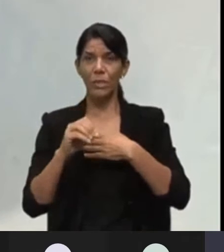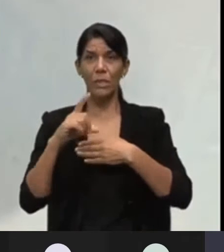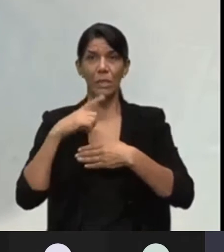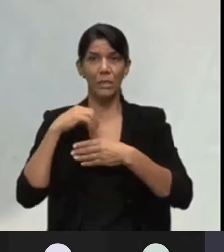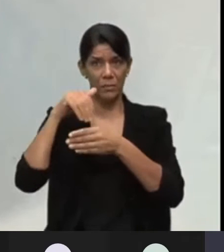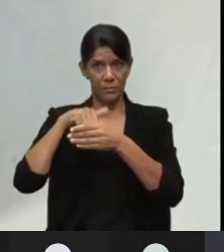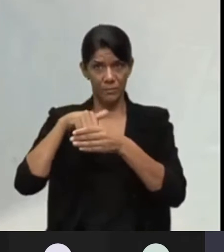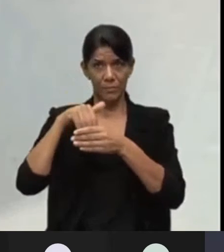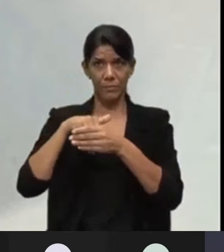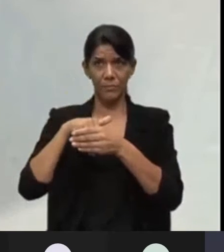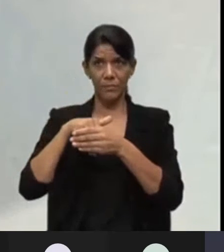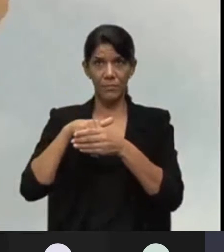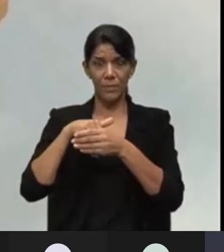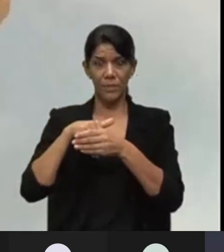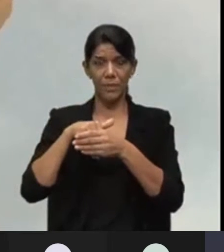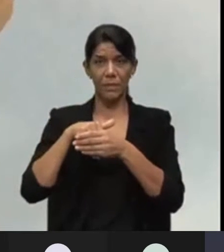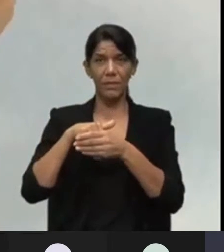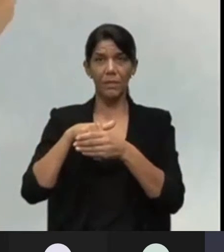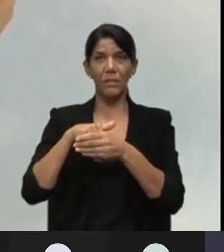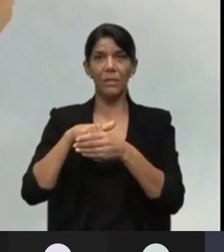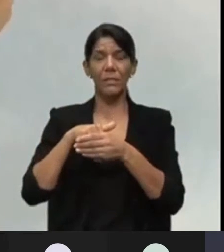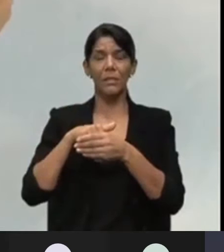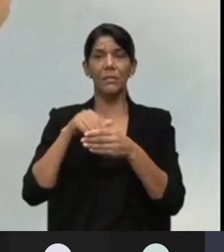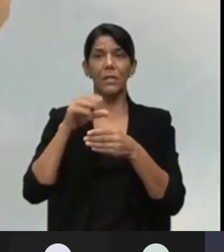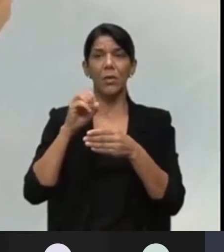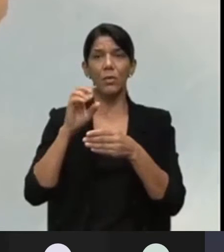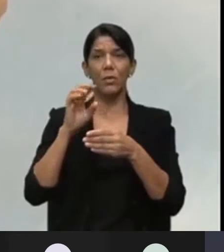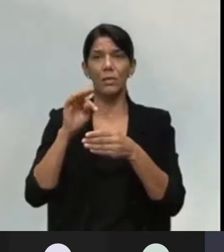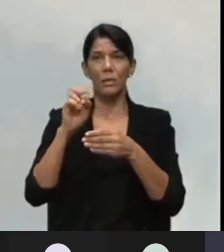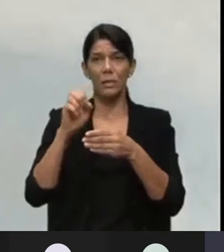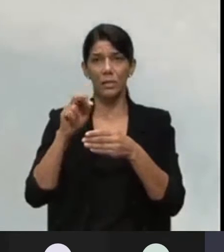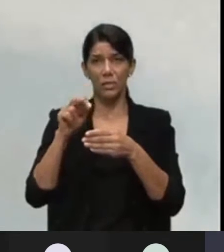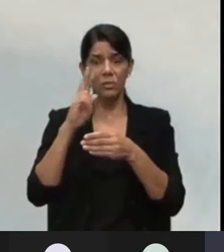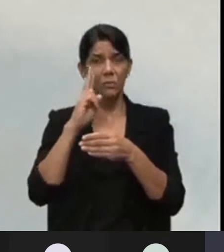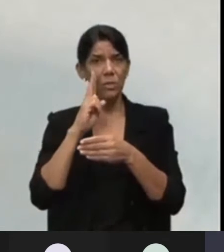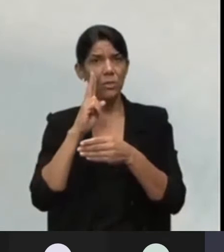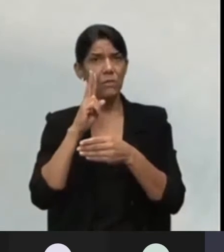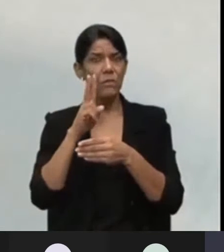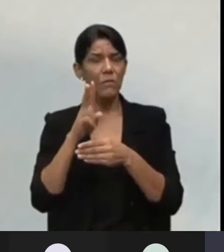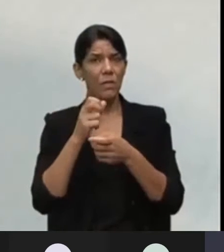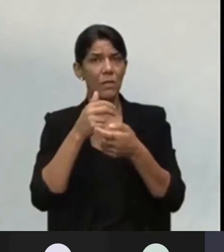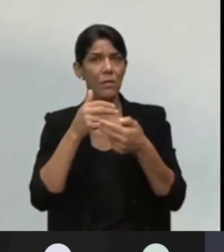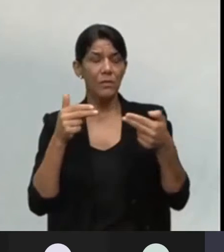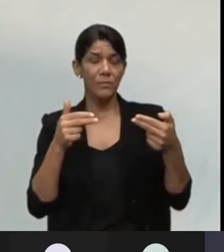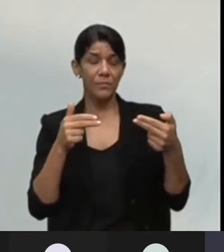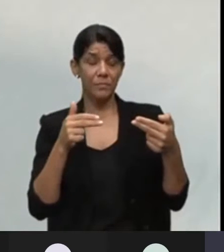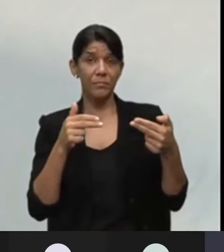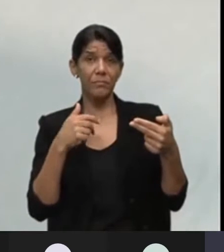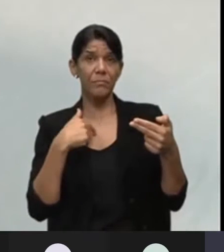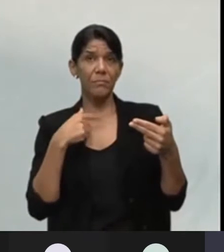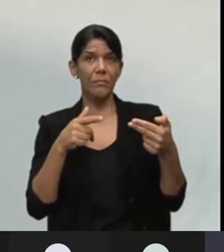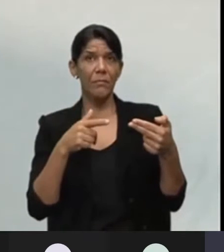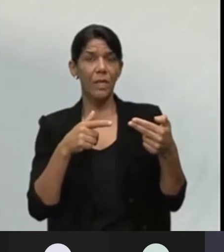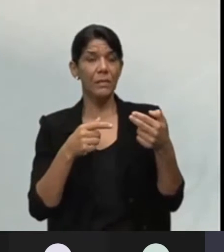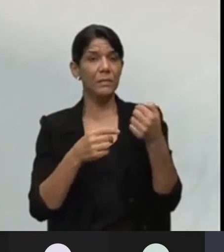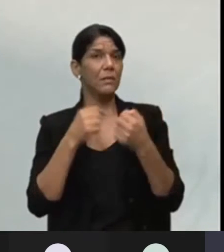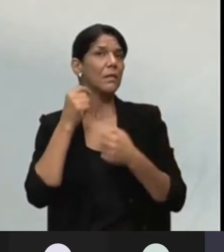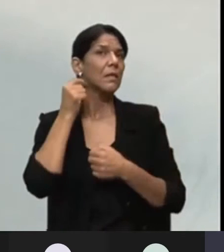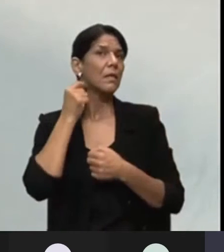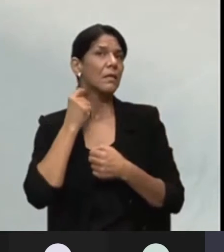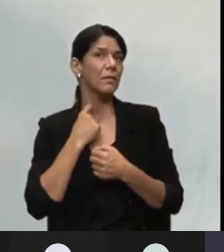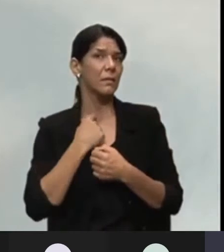né, presença aí das cordas, também das cordas tendíneas lá para a gente observar todas essas questões. As